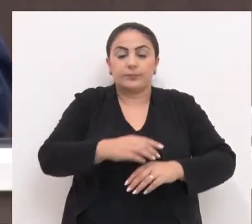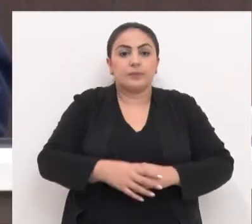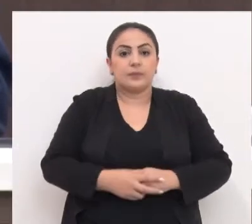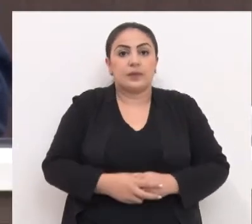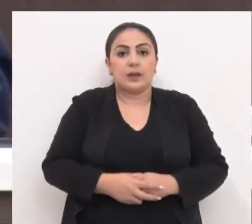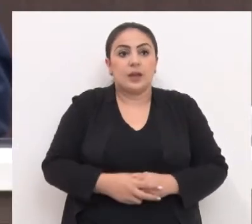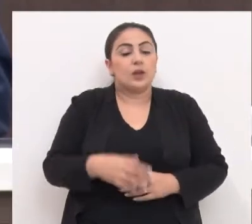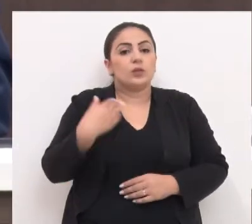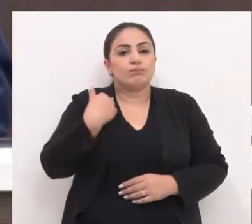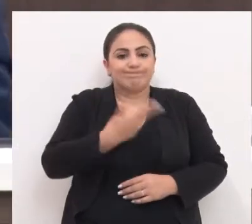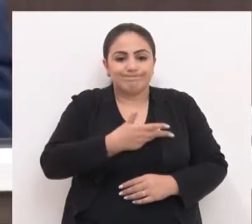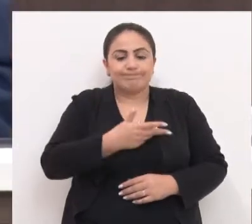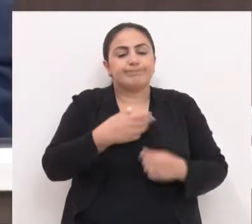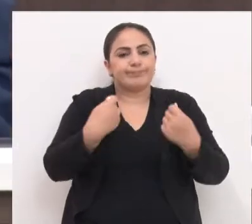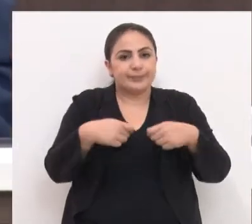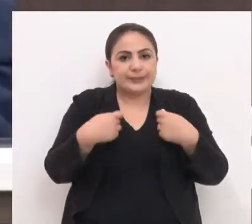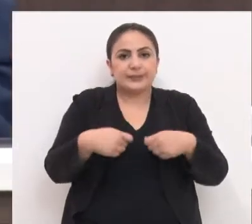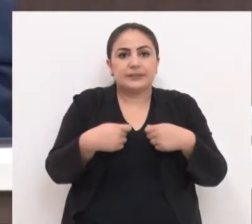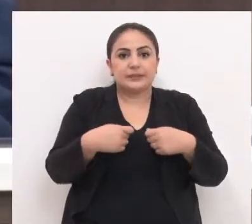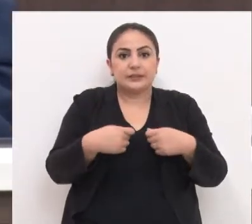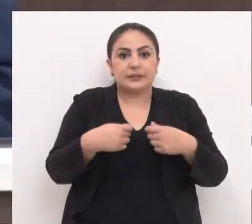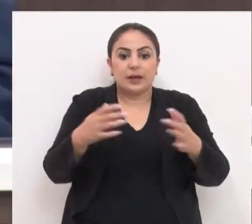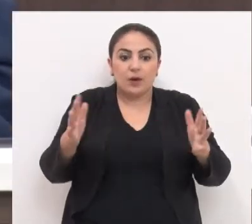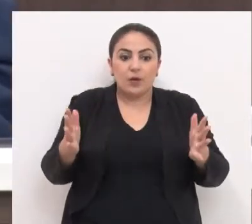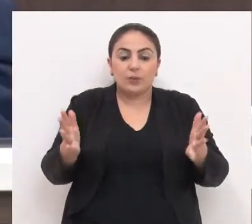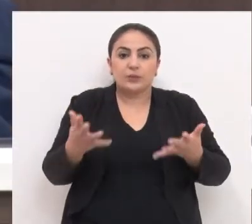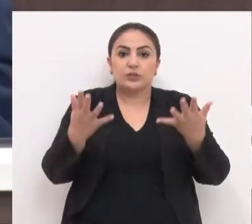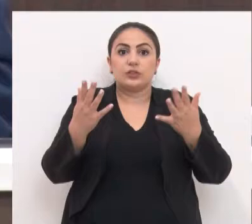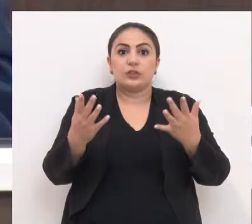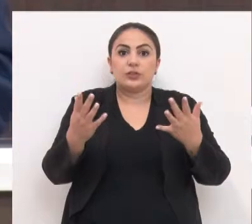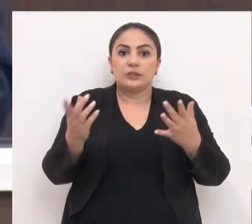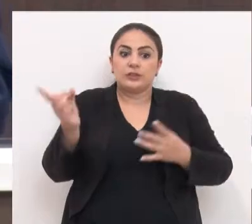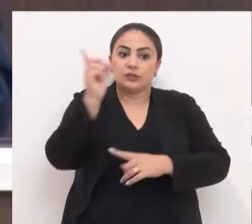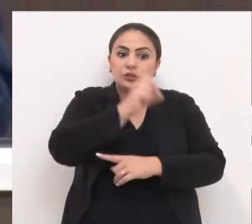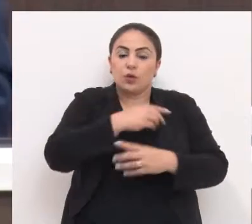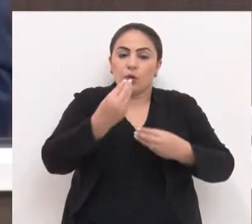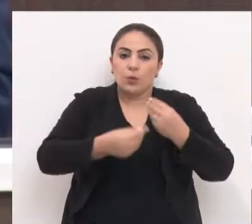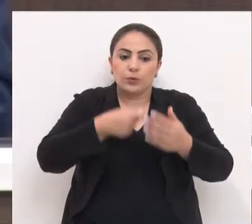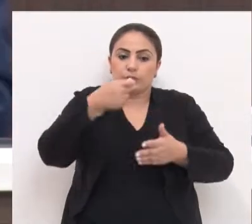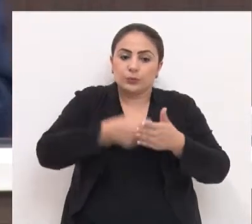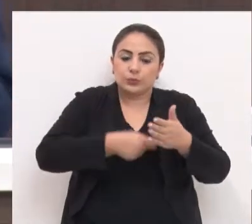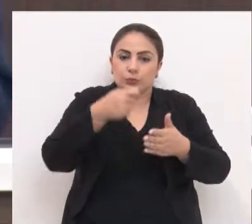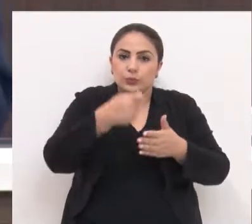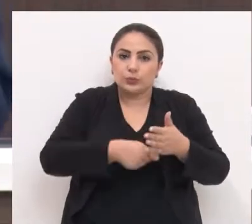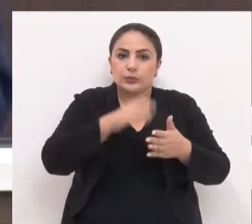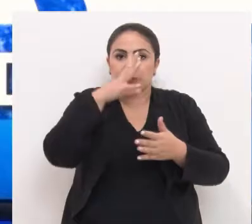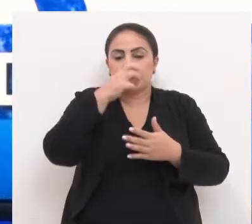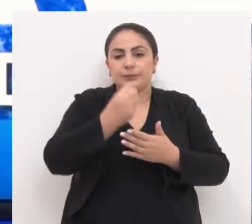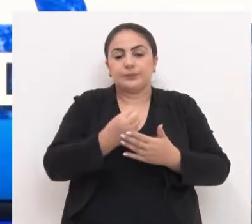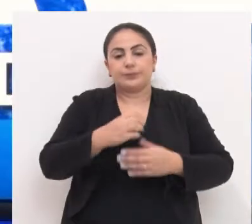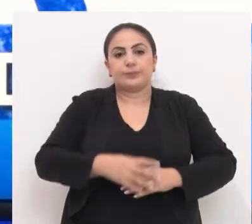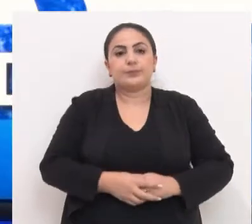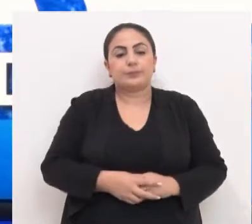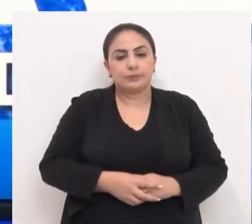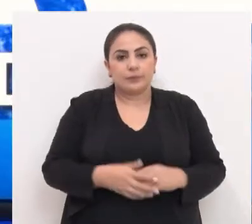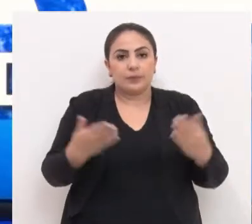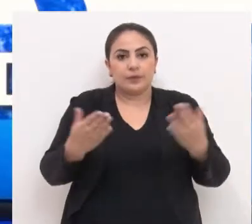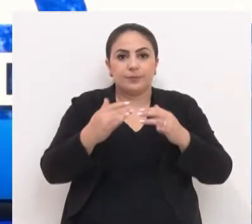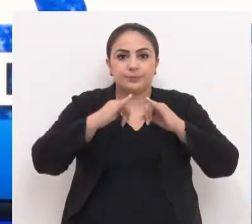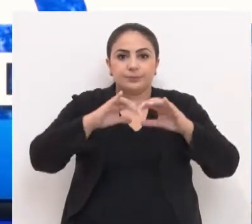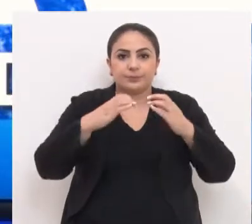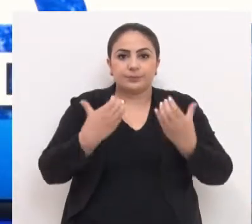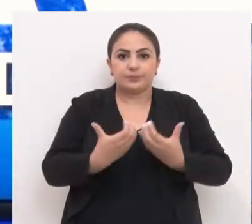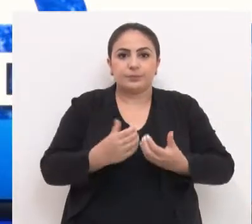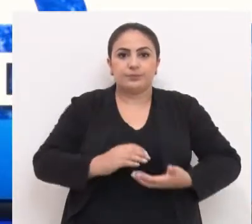ainda temos que enaltecer essa data como uma data de luta, de resistência. Agora no canal